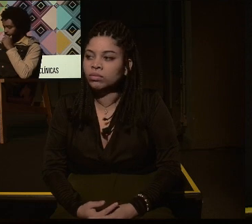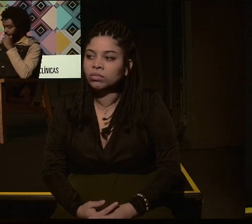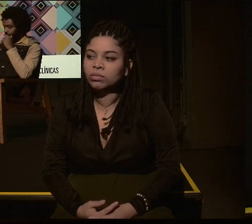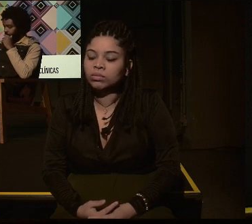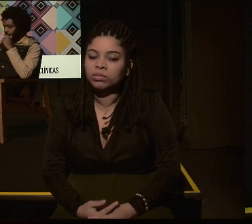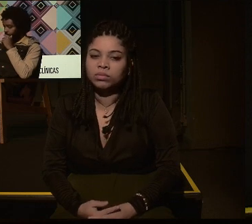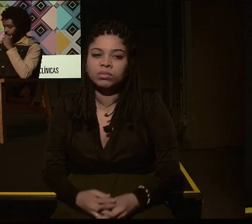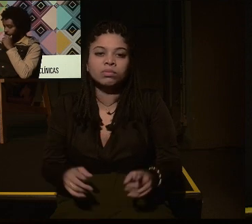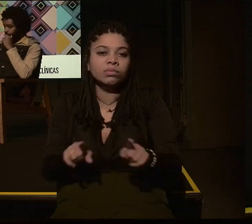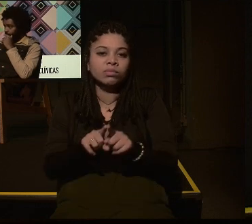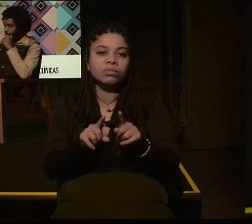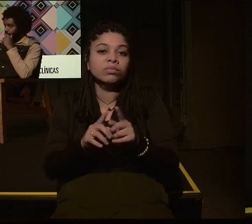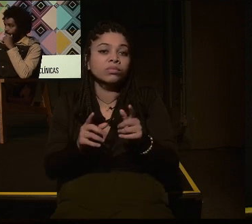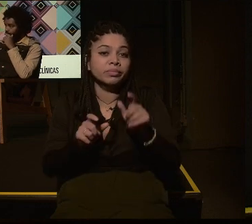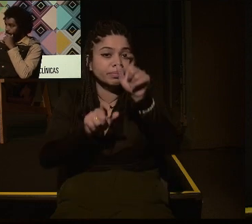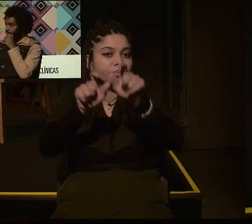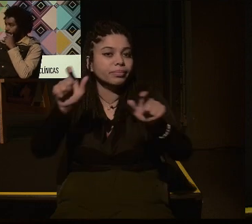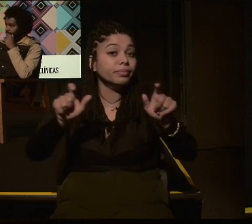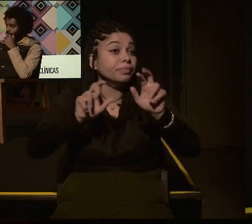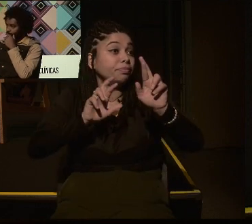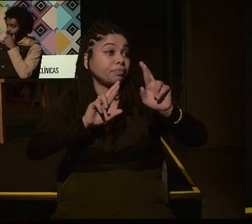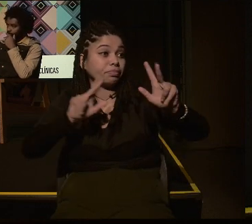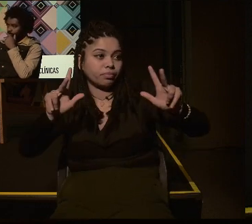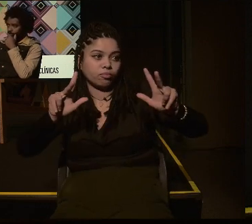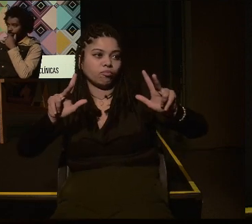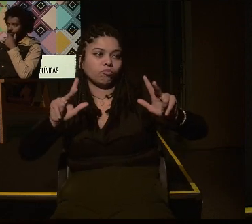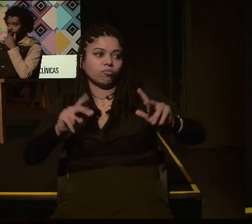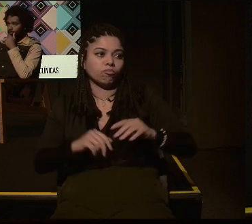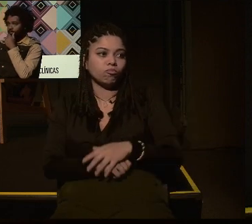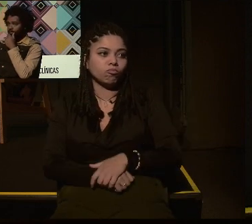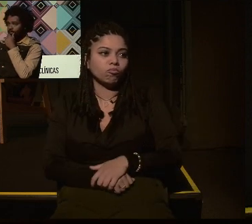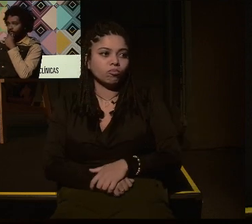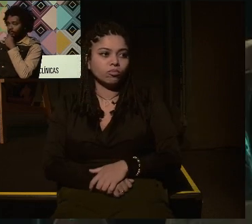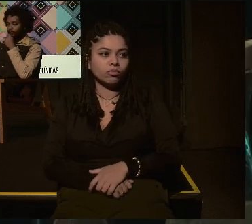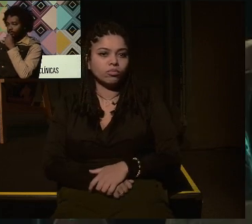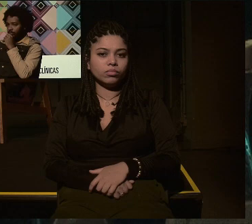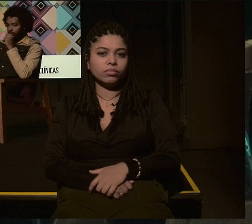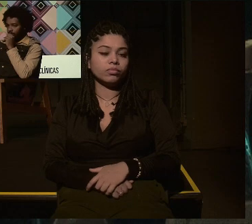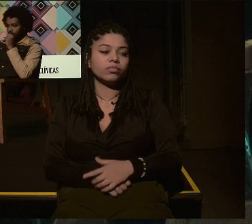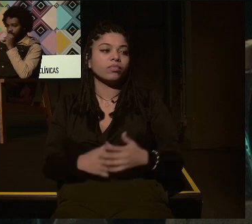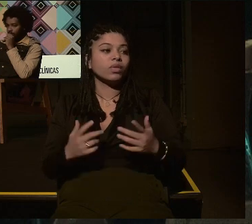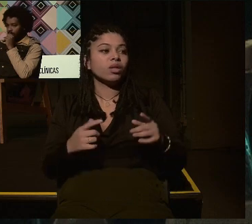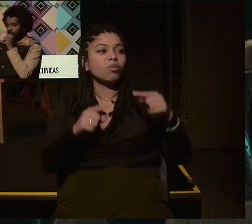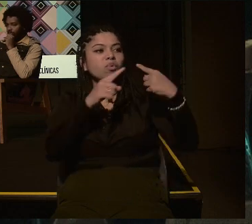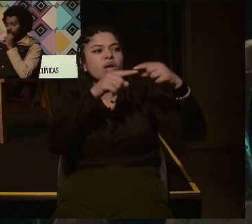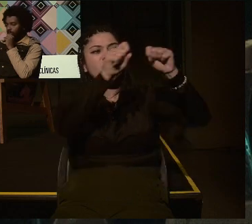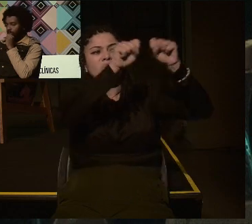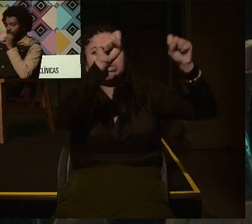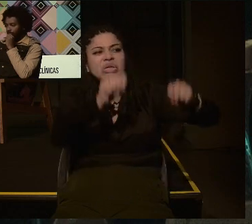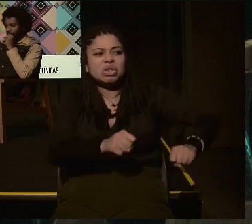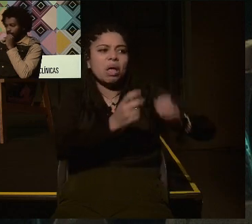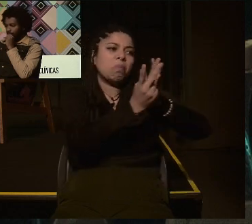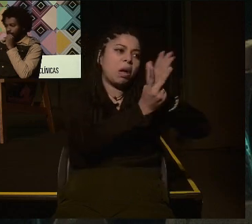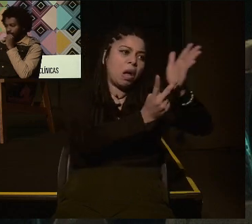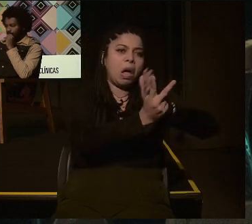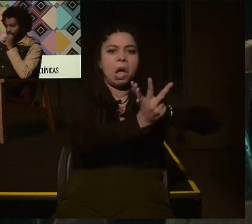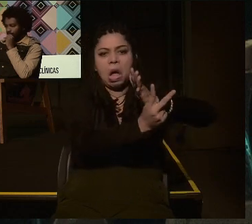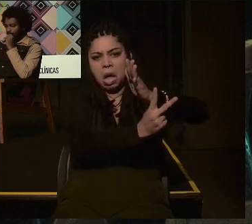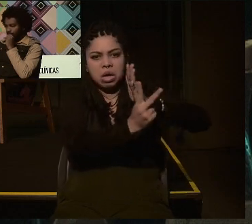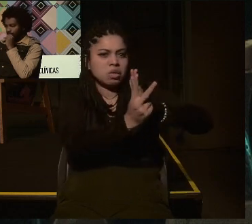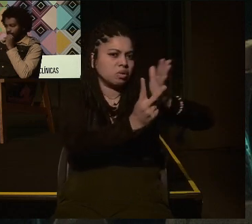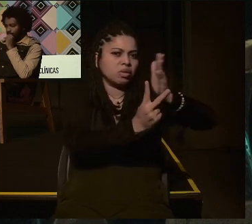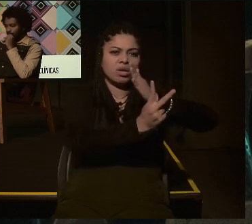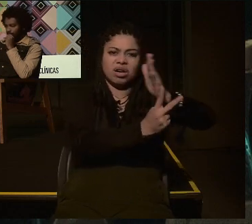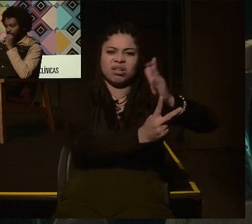com a diferença, como você trouxe, assim, né? E não necessariamente essa norma também, inclusive, tão binária do preto e branco, como